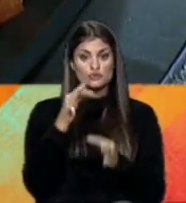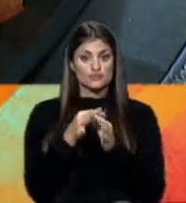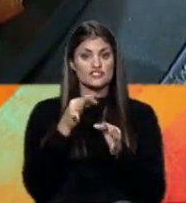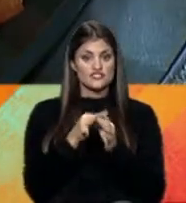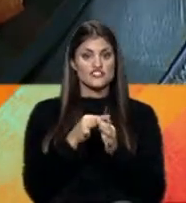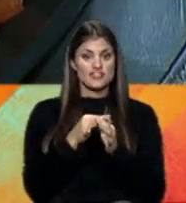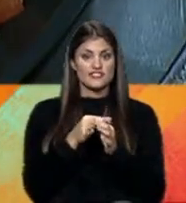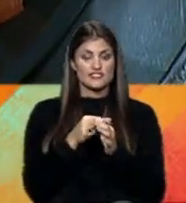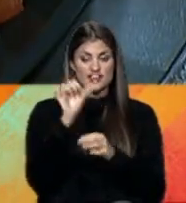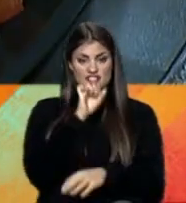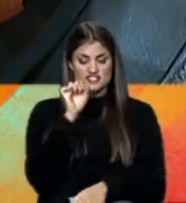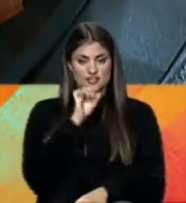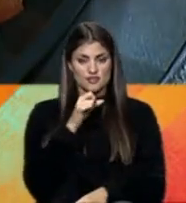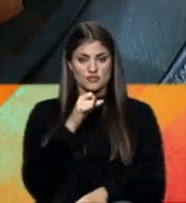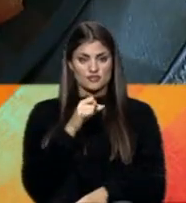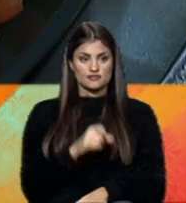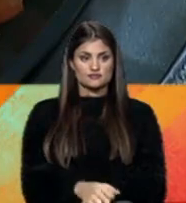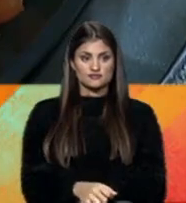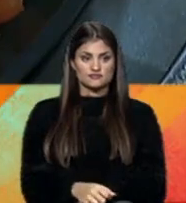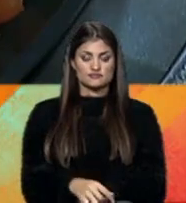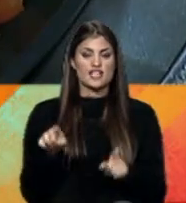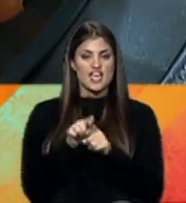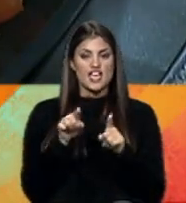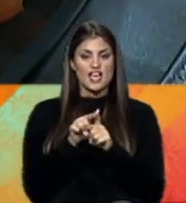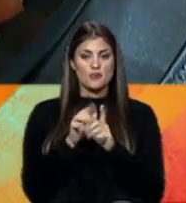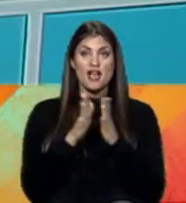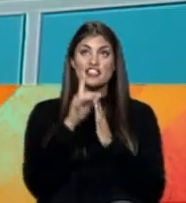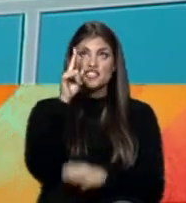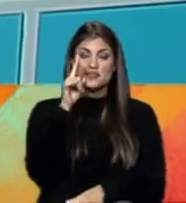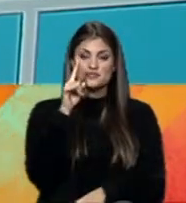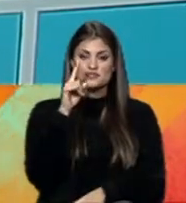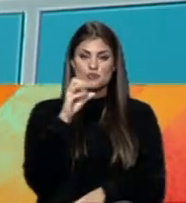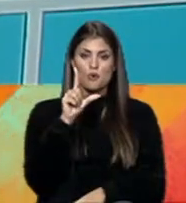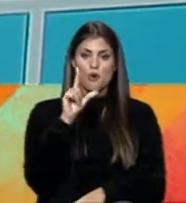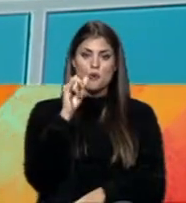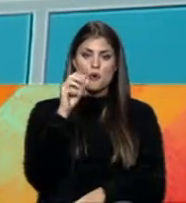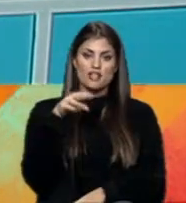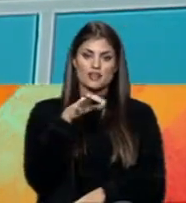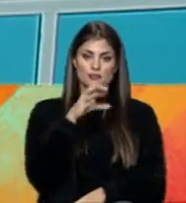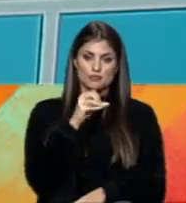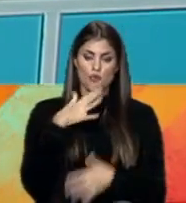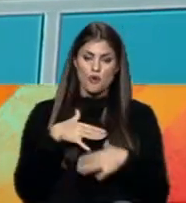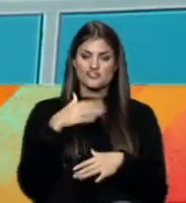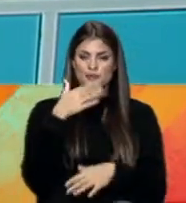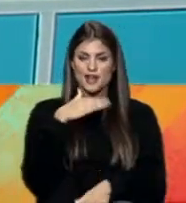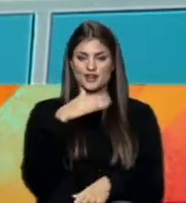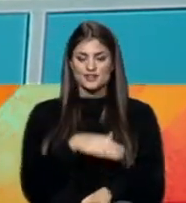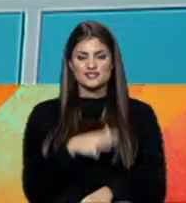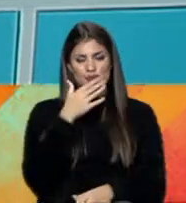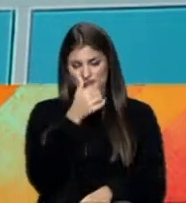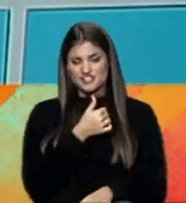bonita. Estava como é seu costume, uma deusa, não é? Estava linda. Parecia uma deusa linda, do Olimpo. Linda. Com aquele vestido branco. Estava